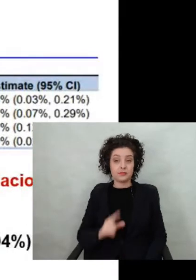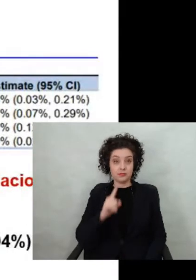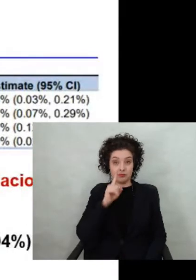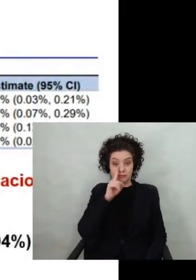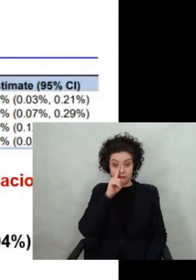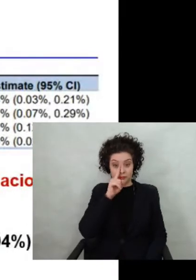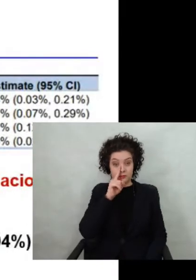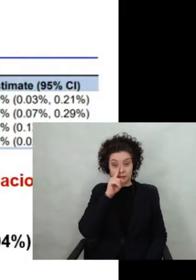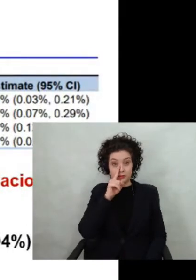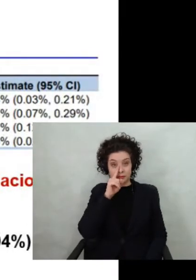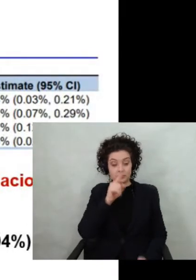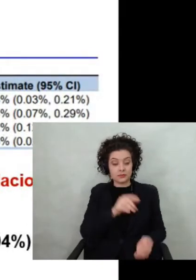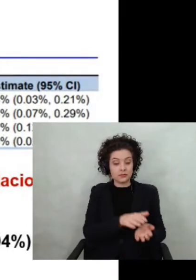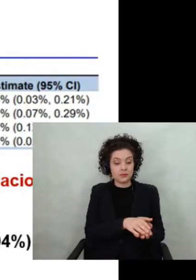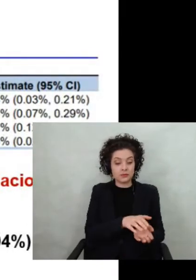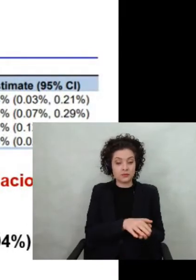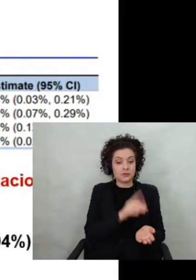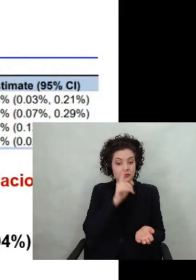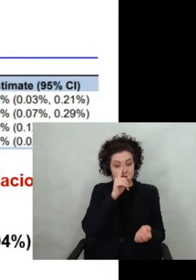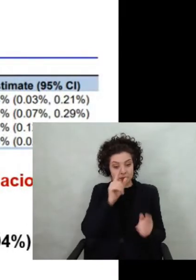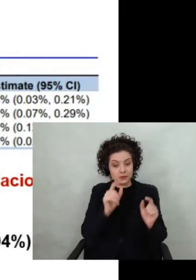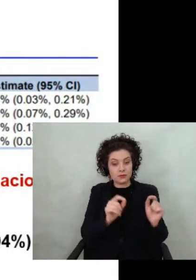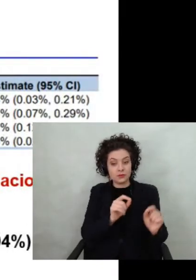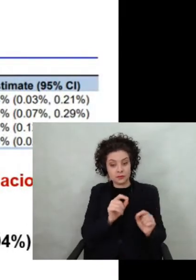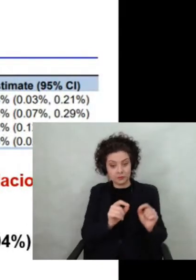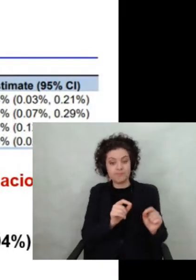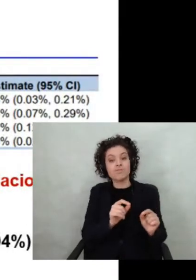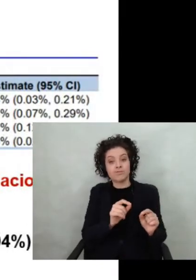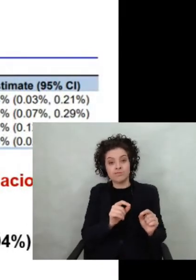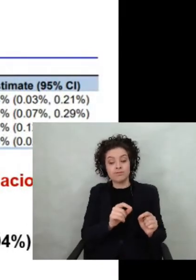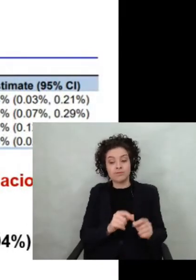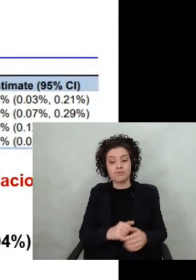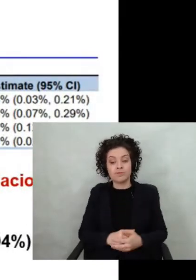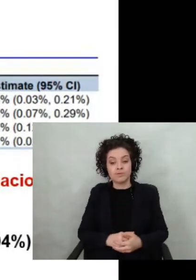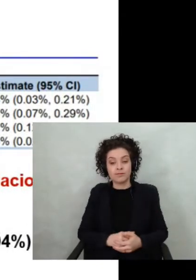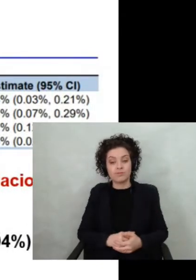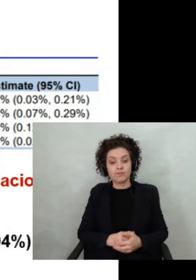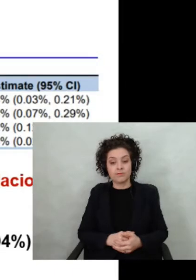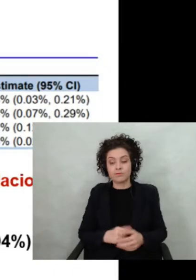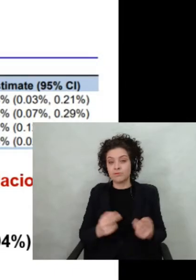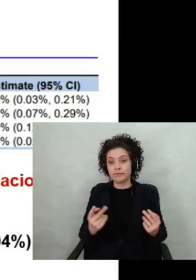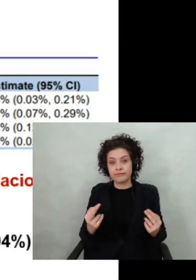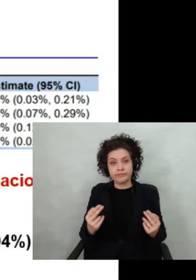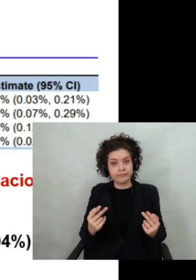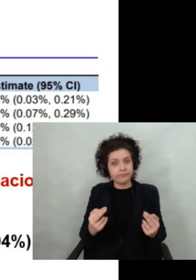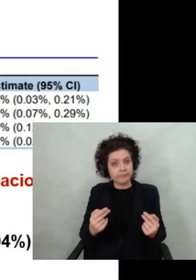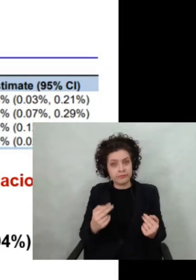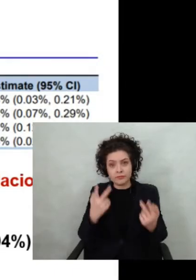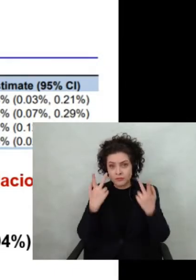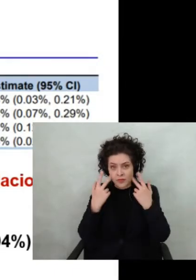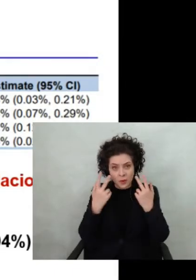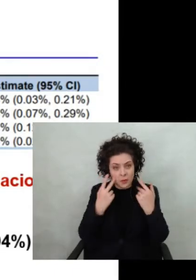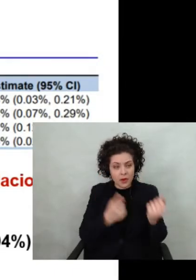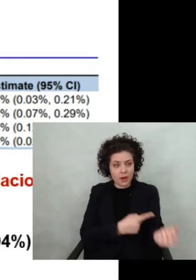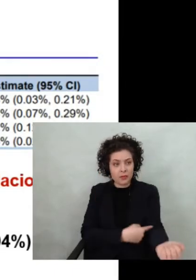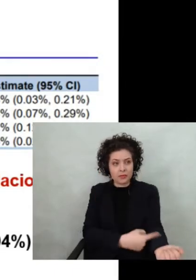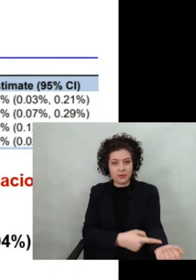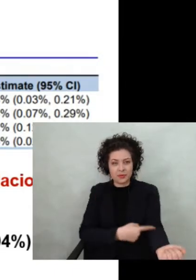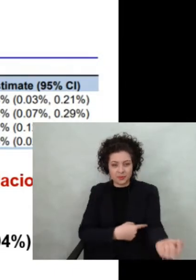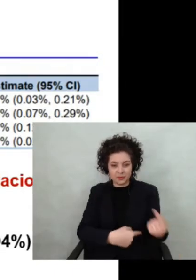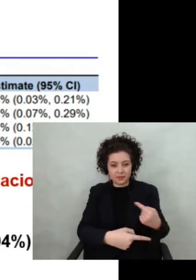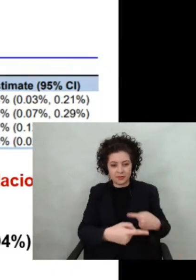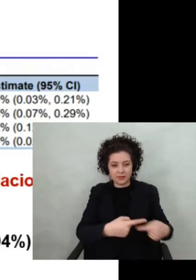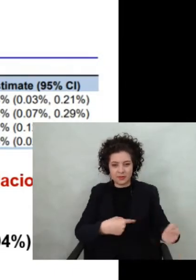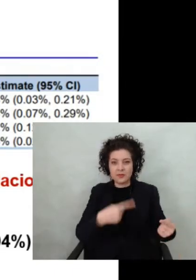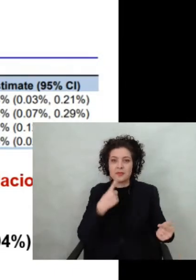plasma? Os riscos são os mesmos riscos de uma transfusão comum de plasma. Esse é um estudo feito recentemente nos